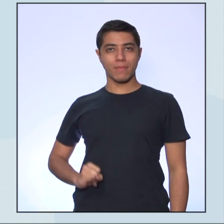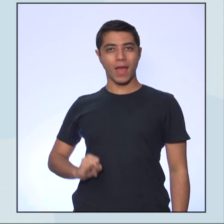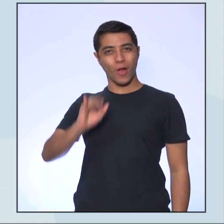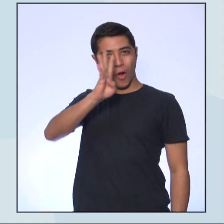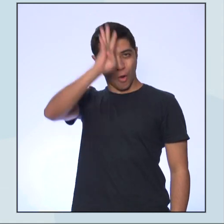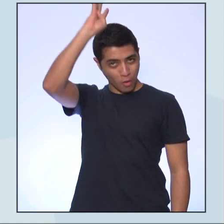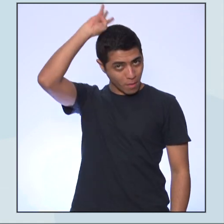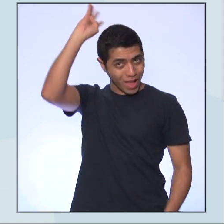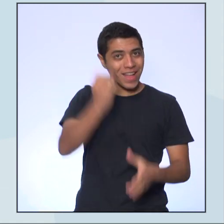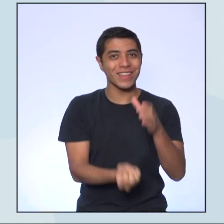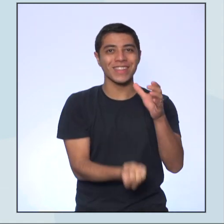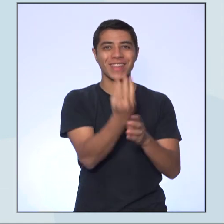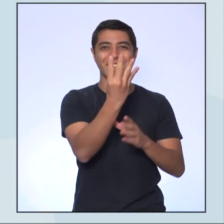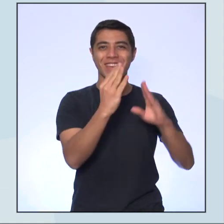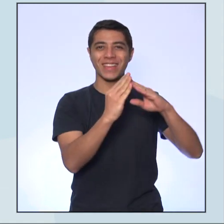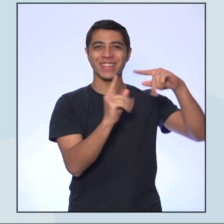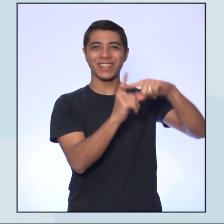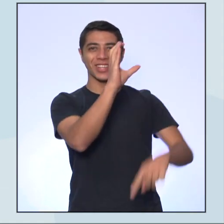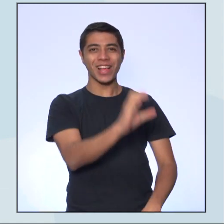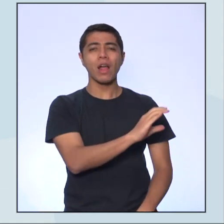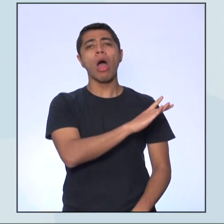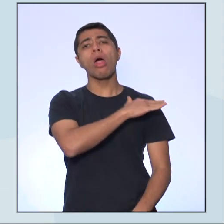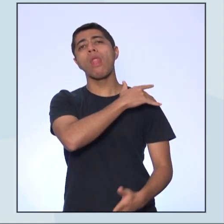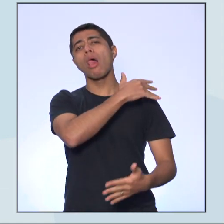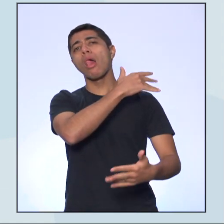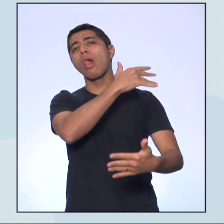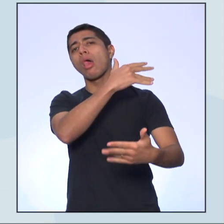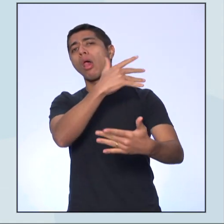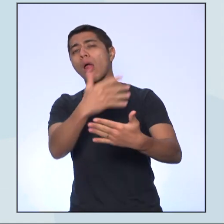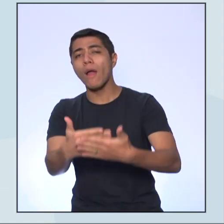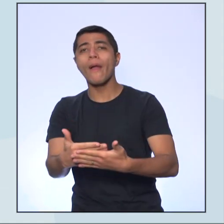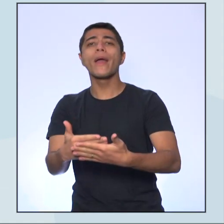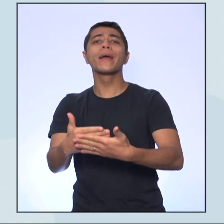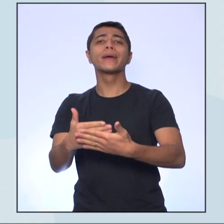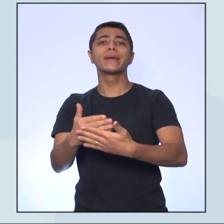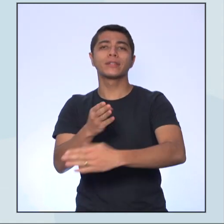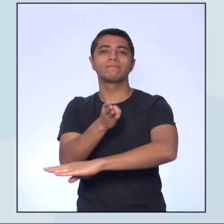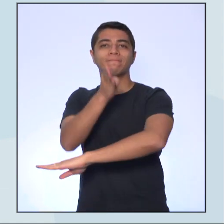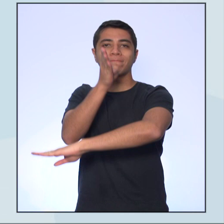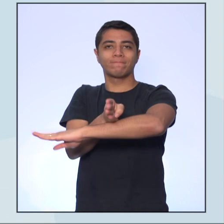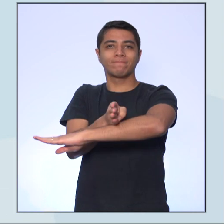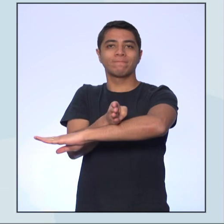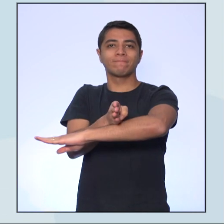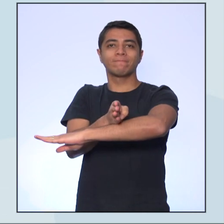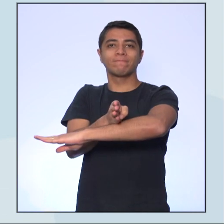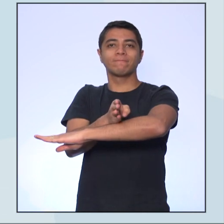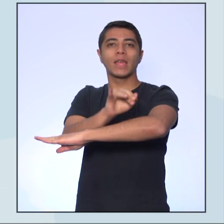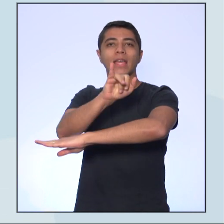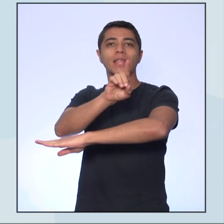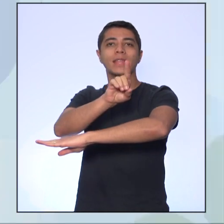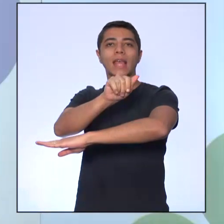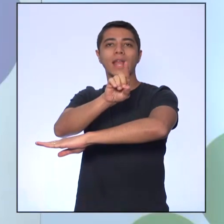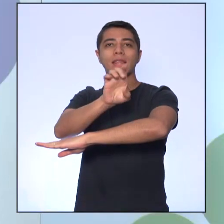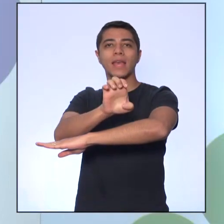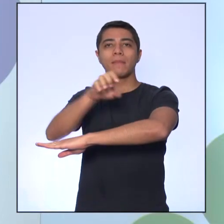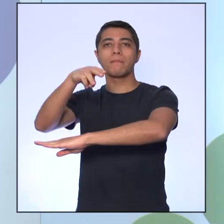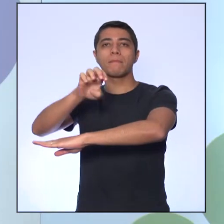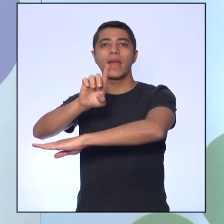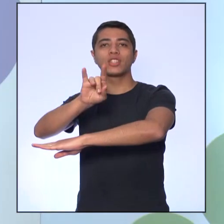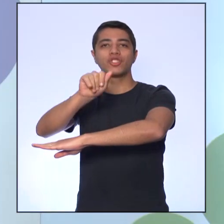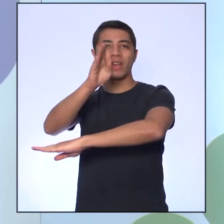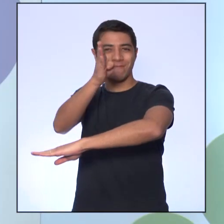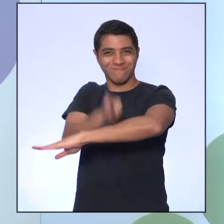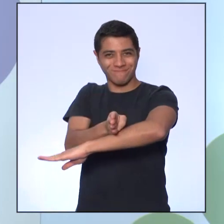um monopólio da fé na Europa era a Igreja Católica. E por conta disso, ela tinha um poder e uma